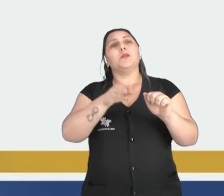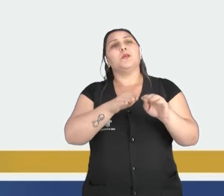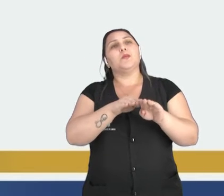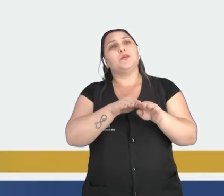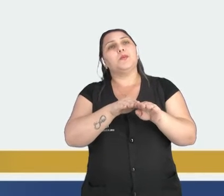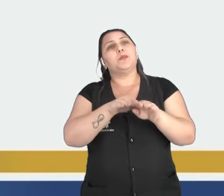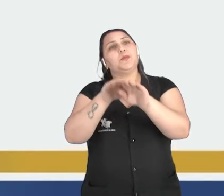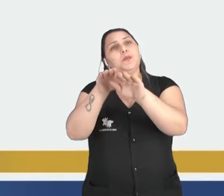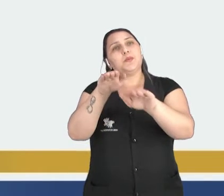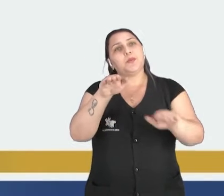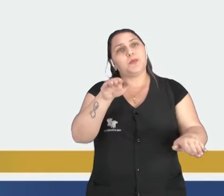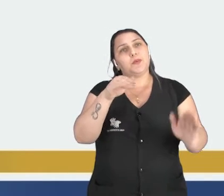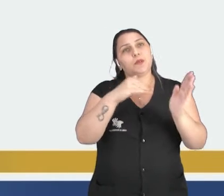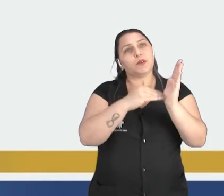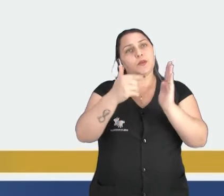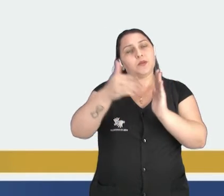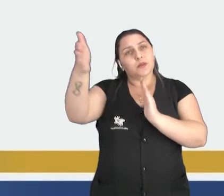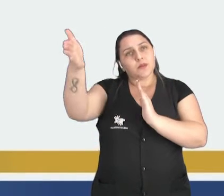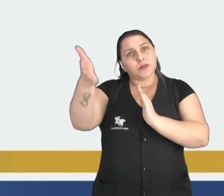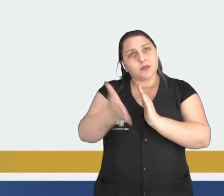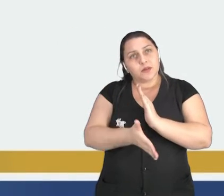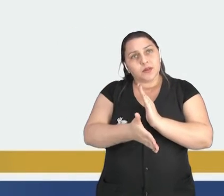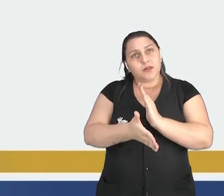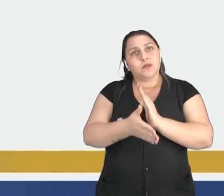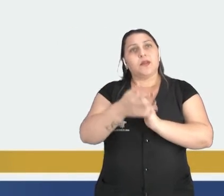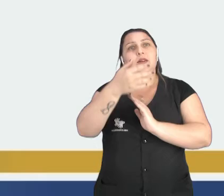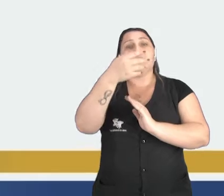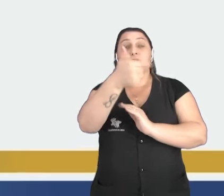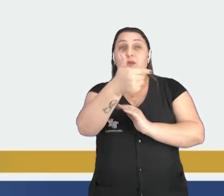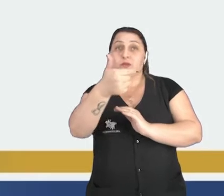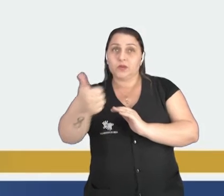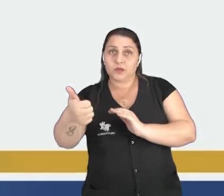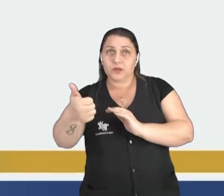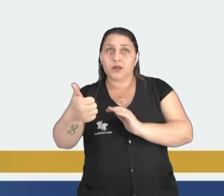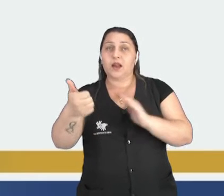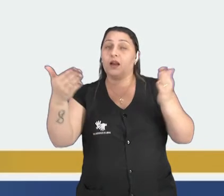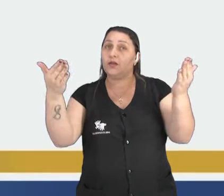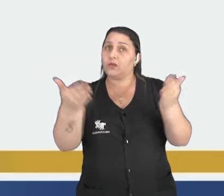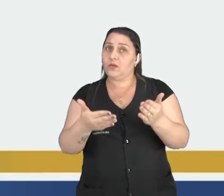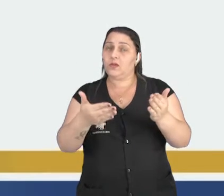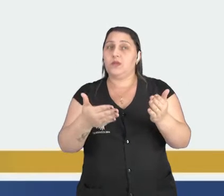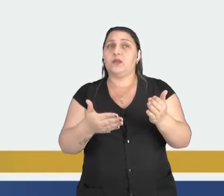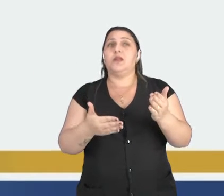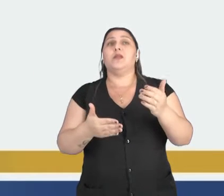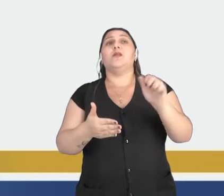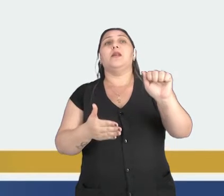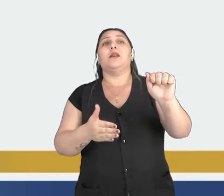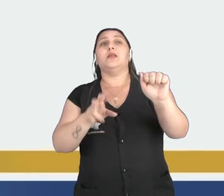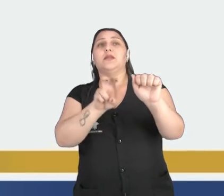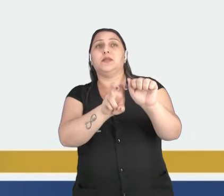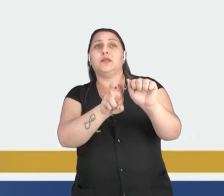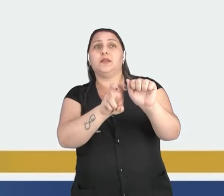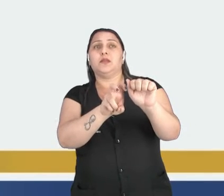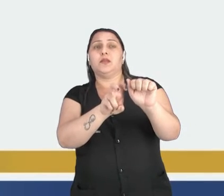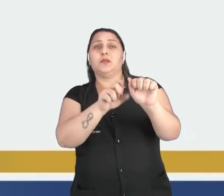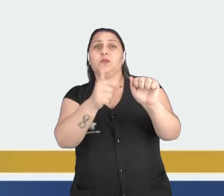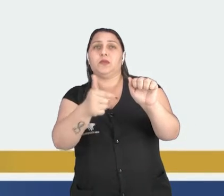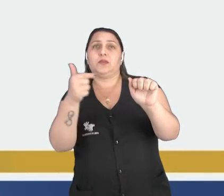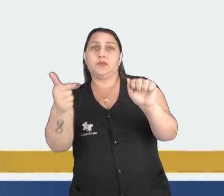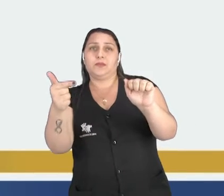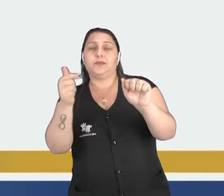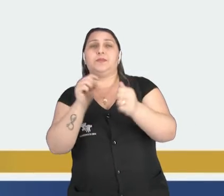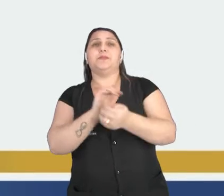4 fatorial até o 2, cancela. Aqui vai dar 12. Agora eu vou pegar o arranjo 5, 2 a 2 aqui.